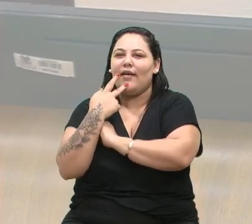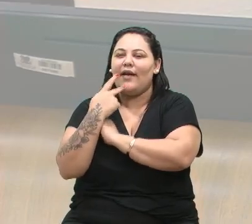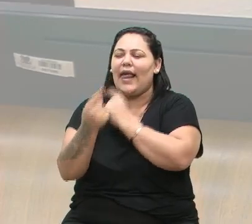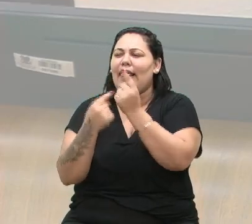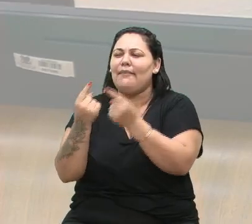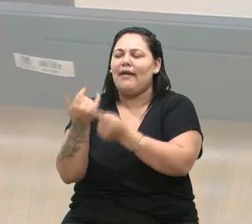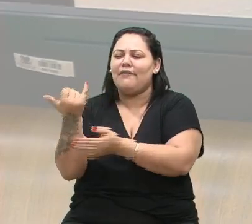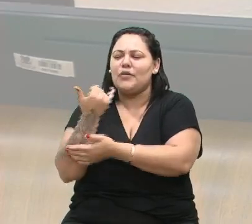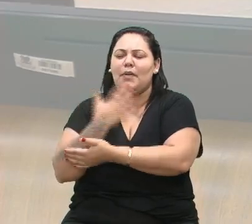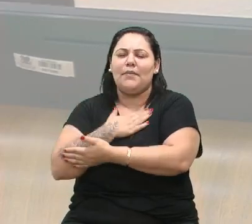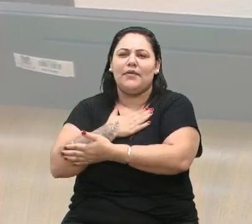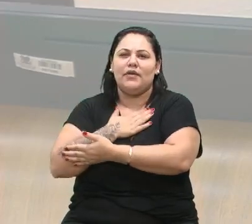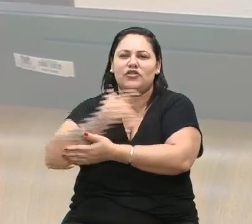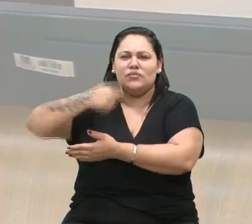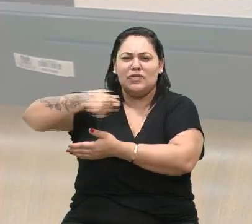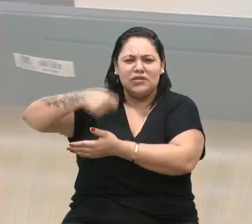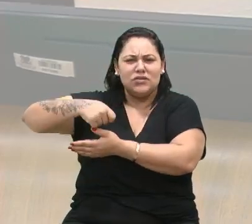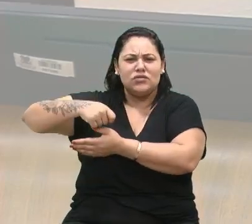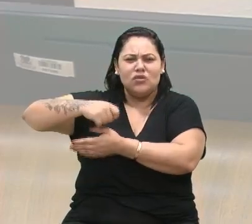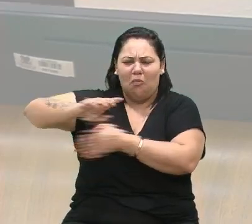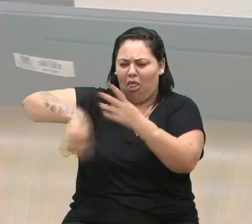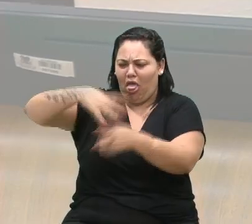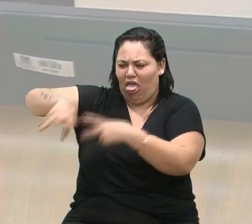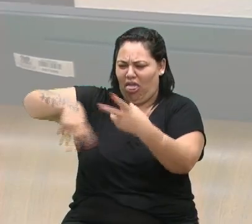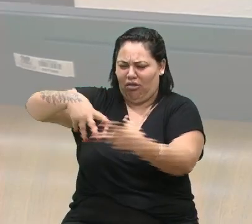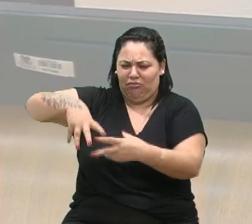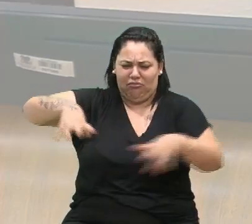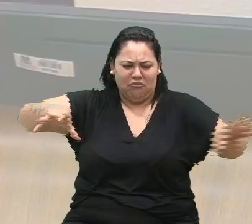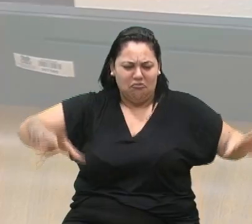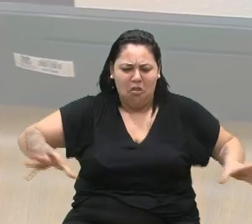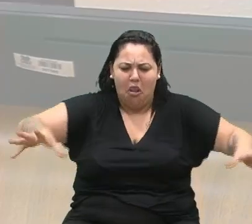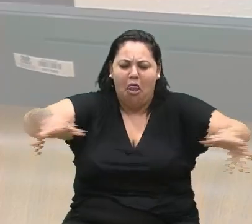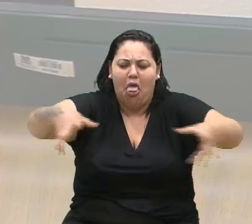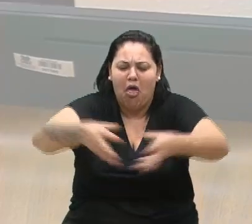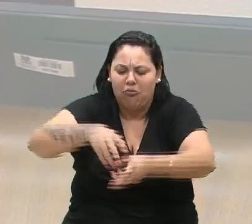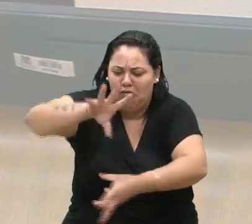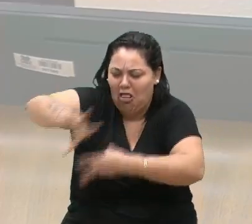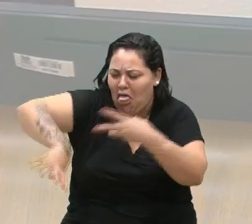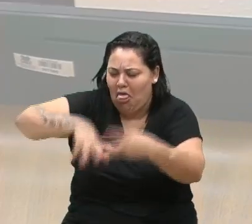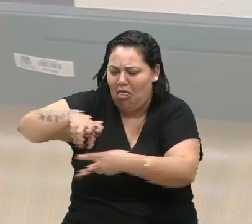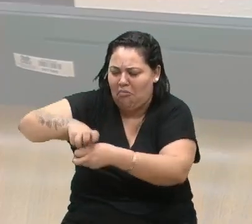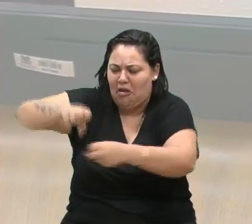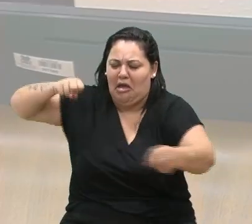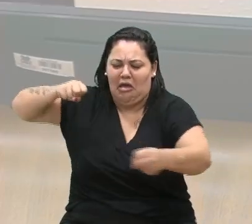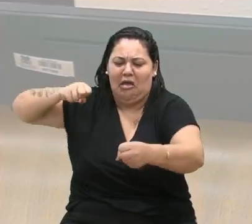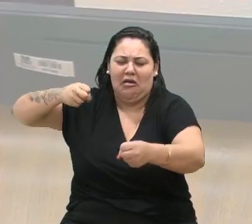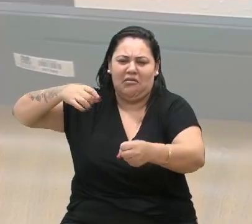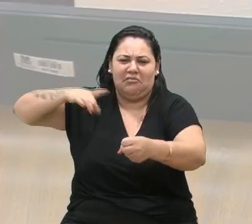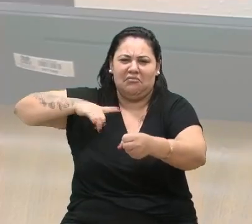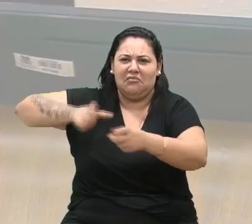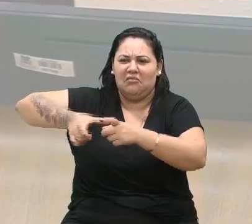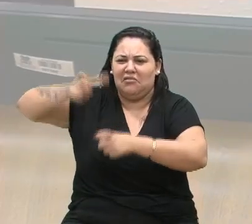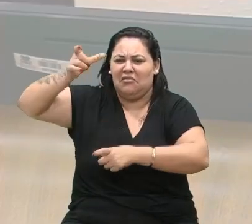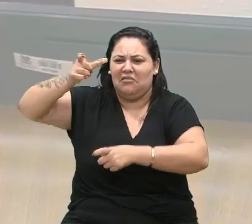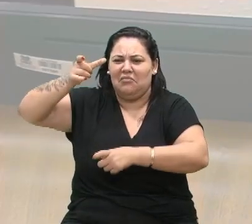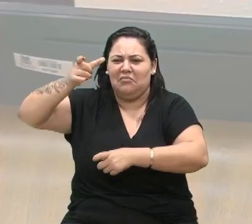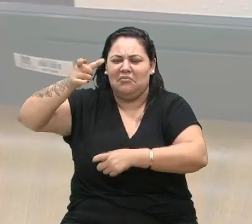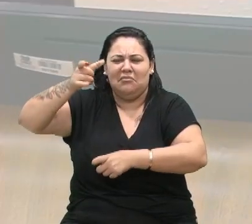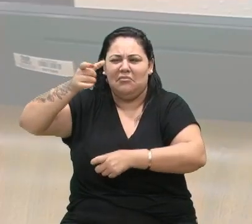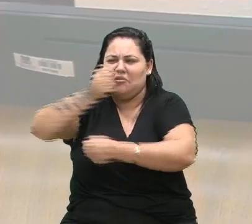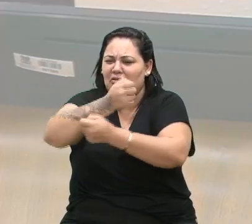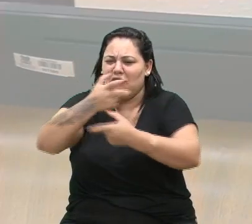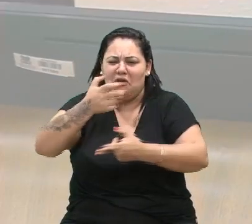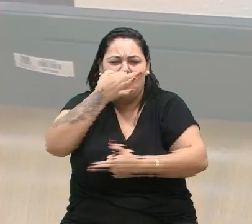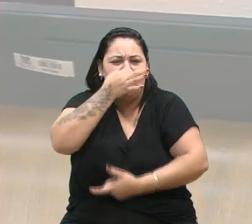que juntar uns cabos aí, amarrar na nossa janela, e tem outro que fez no poste, tem, quer dizer, uns absurdos, assim, a gente foi